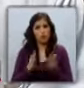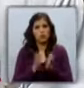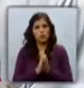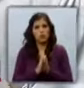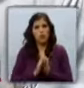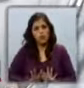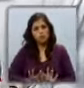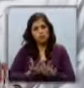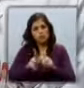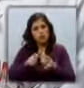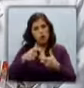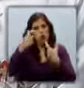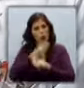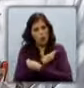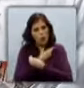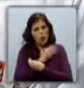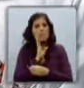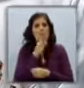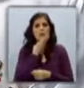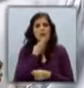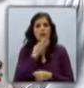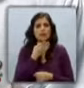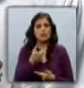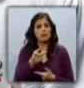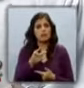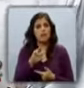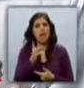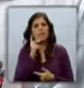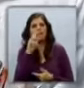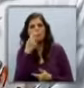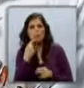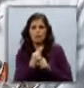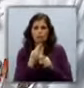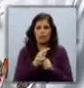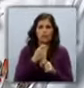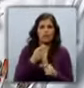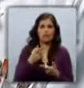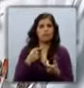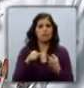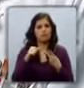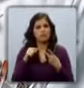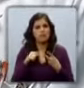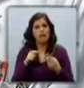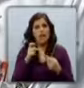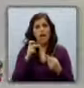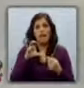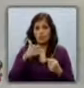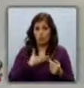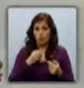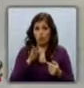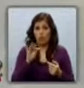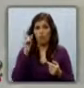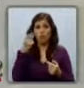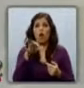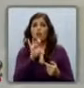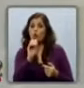organismo falando grosseiro Depende das proteínas essas proteínas e principalmente os aminoácidos essenciais e fal que é termin nesse Domínio Não é